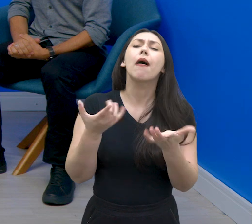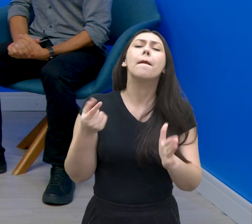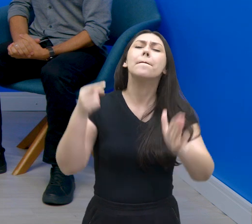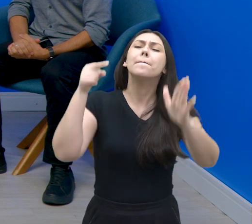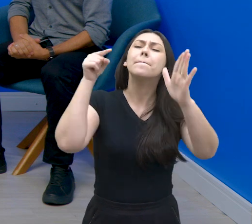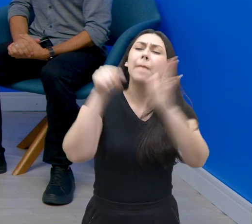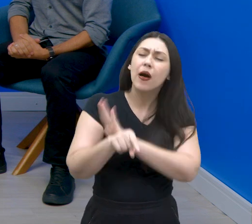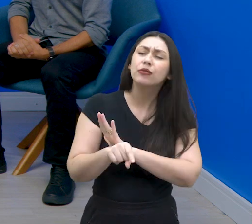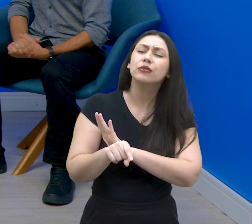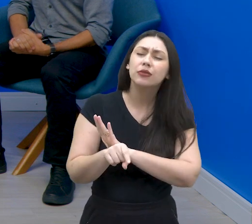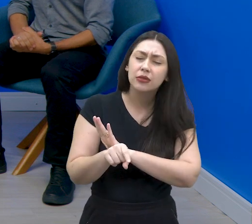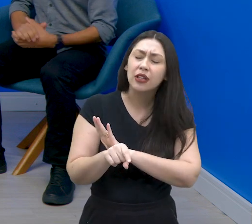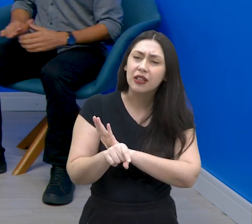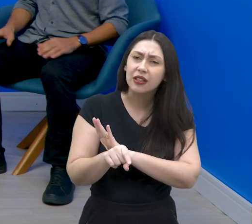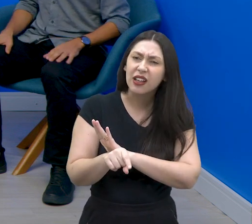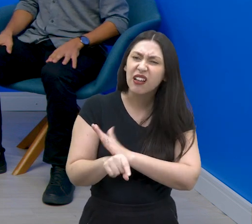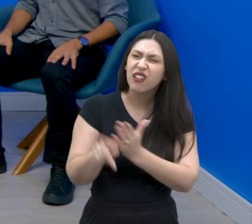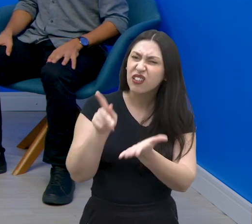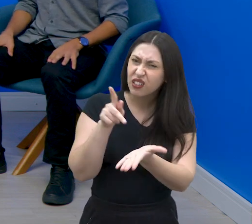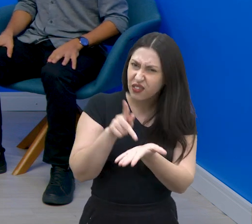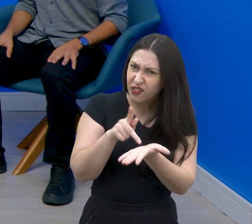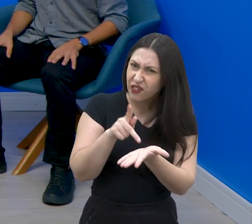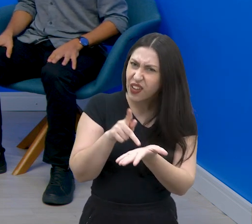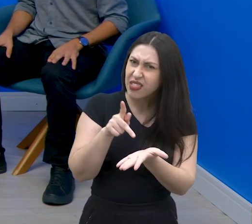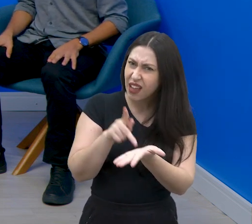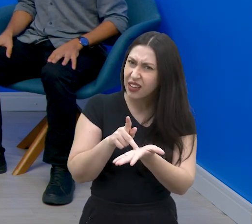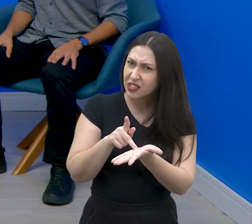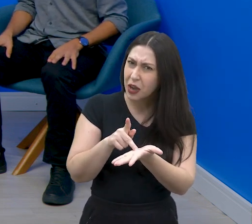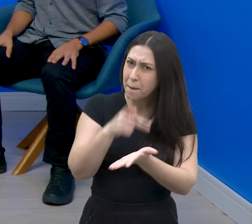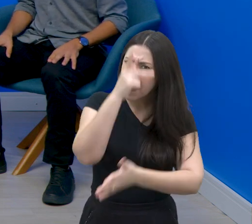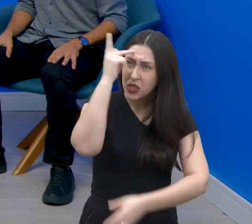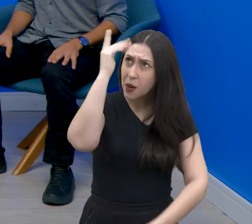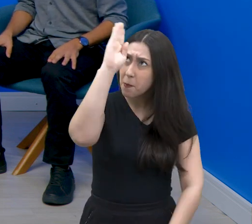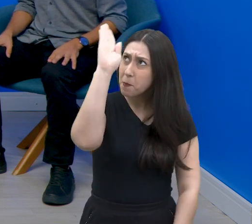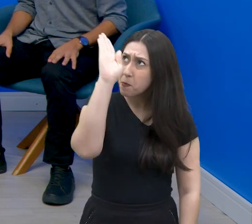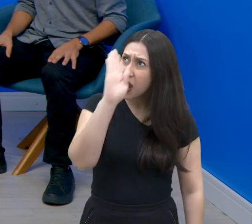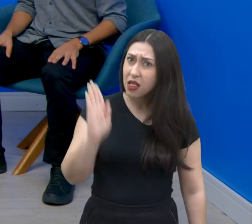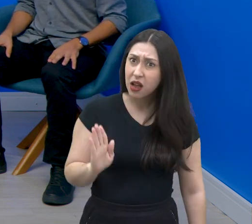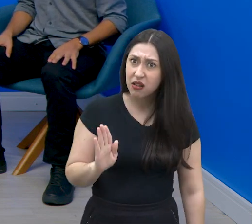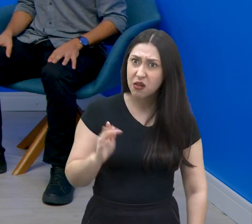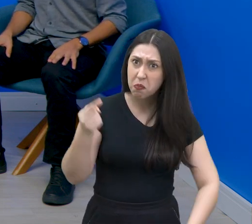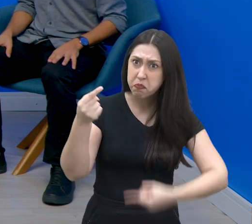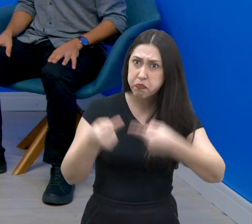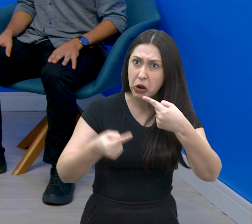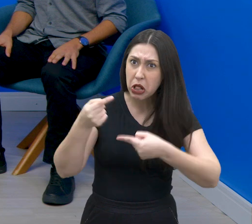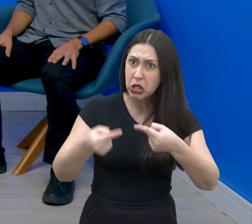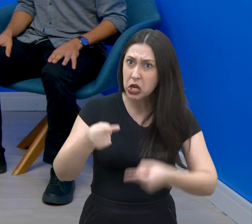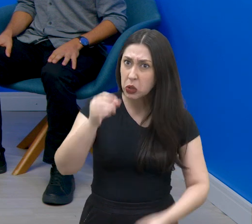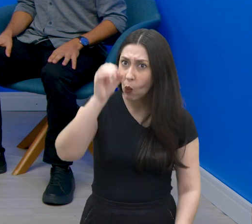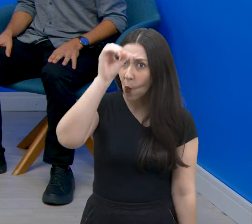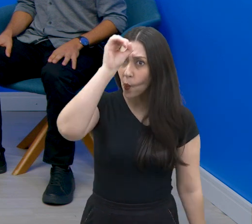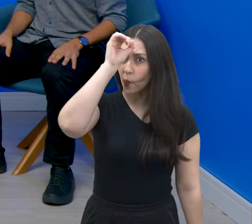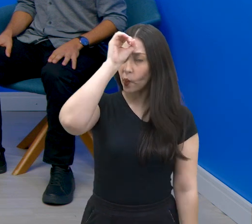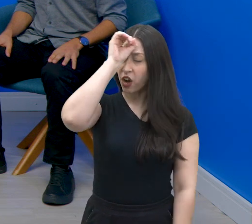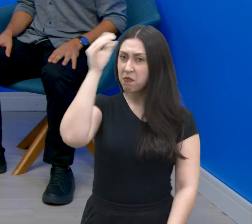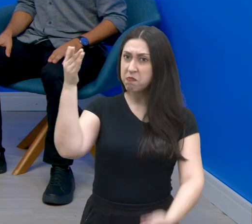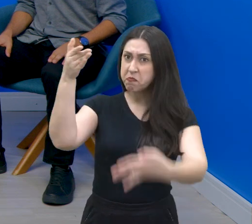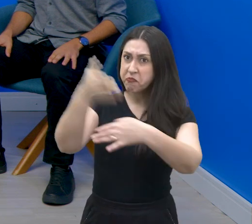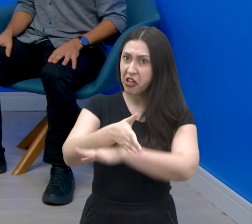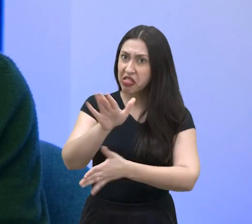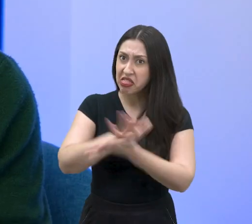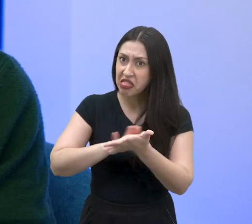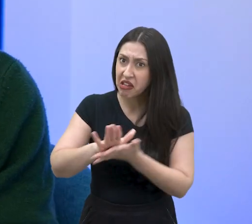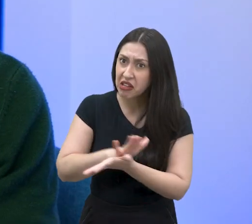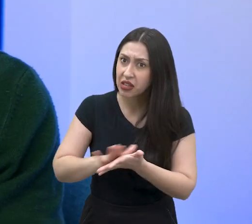branco daqui, né? Essa afirmação é correta? Nós não somos, nunca fomos pessoas politizadas? Não,